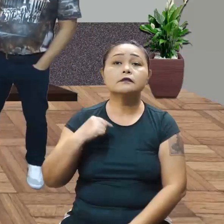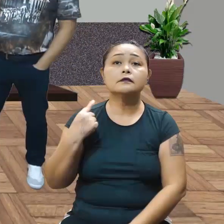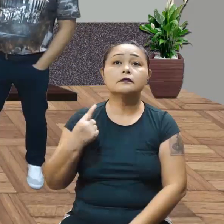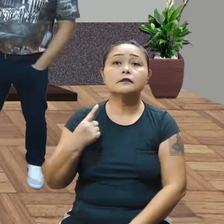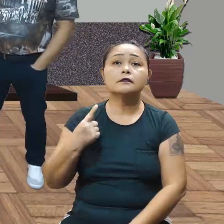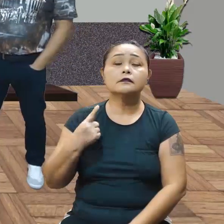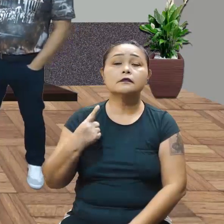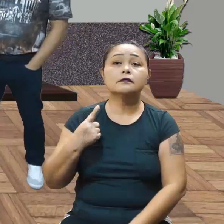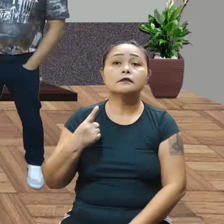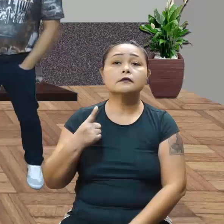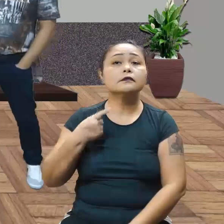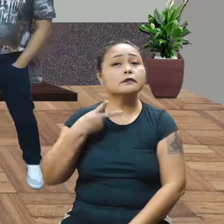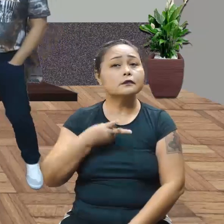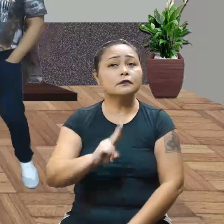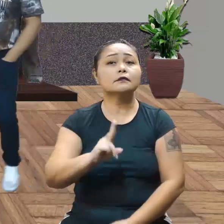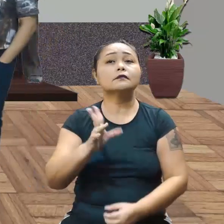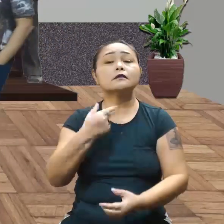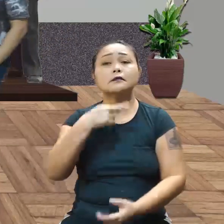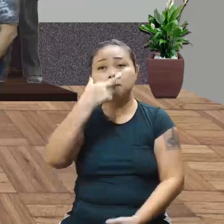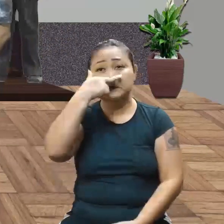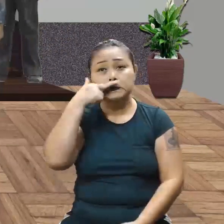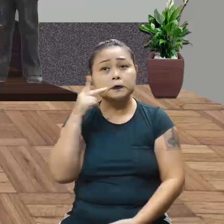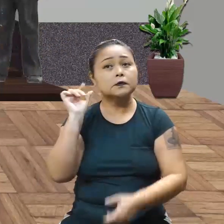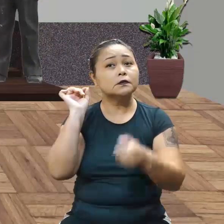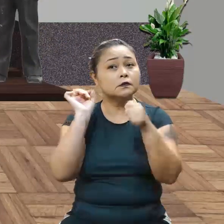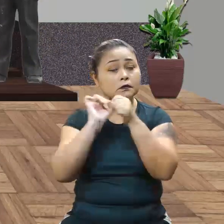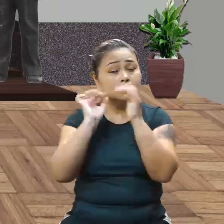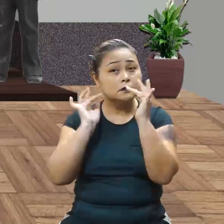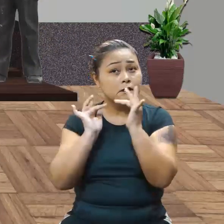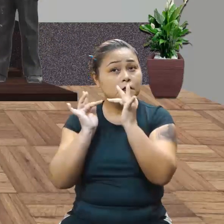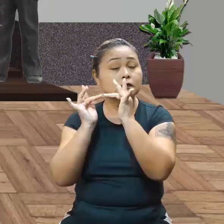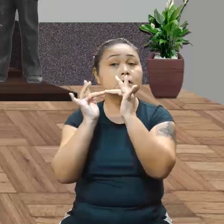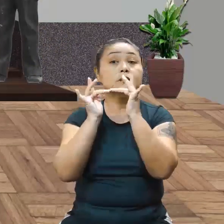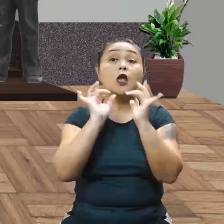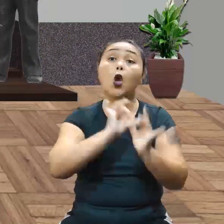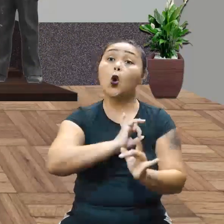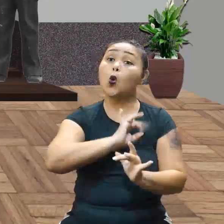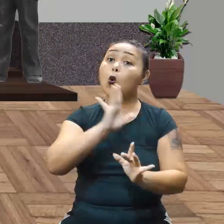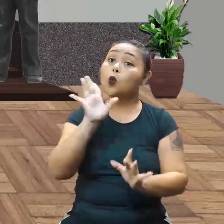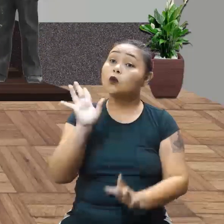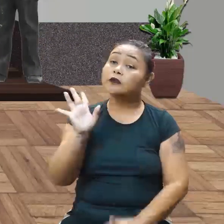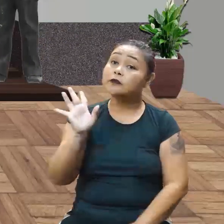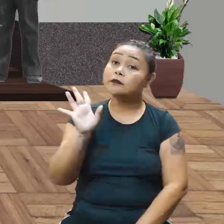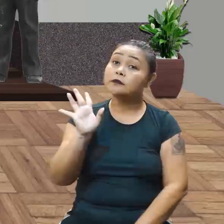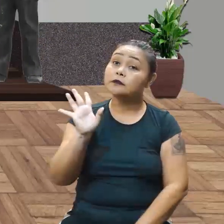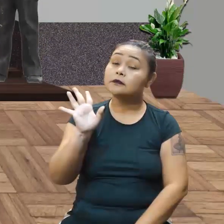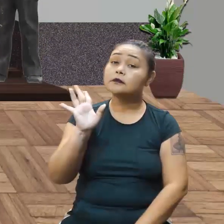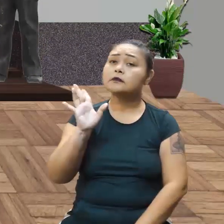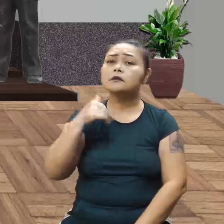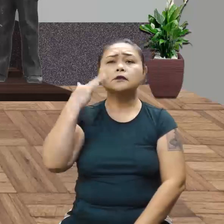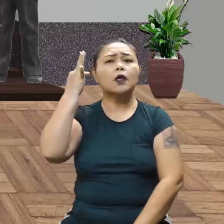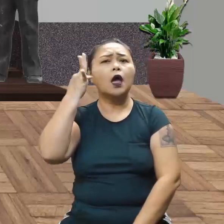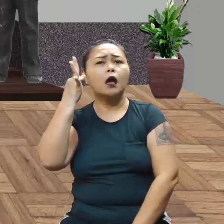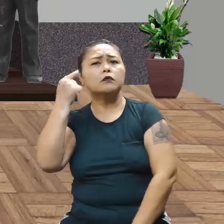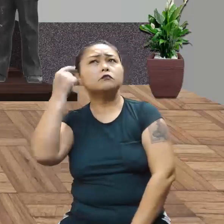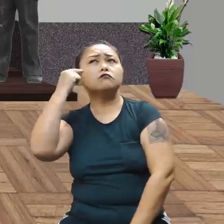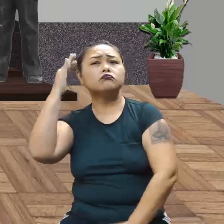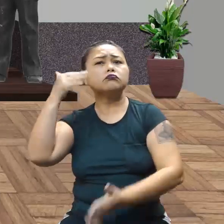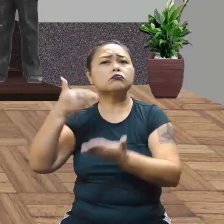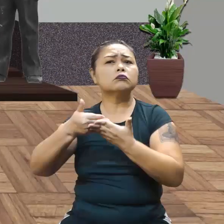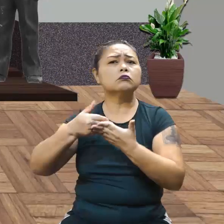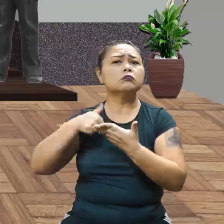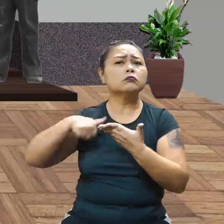nós vamos sempre ver Rondon fazendo esse contato. Só que como ele tinha a filosofia